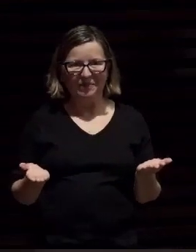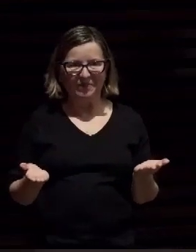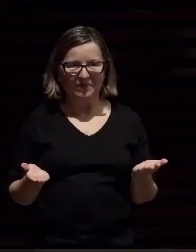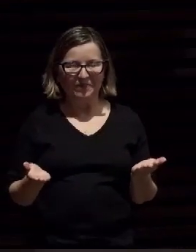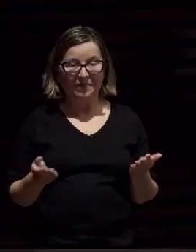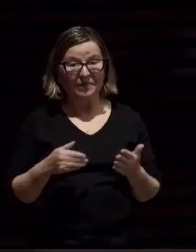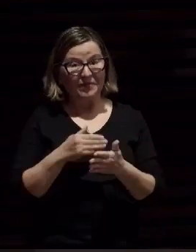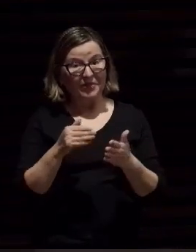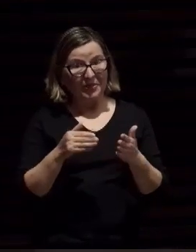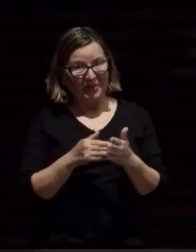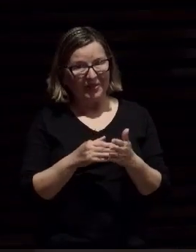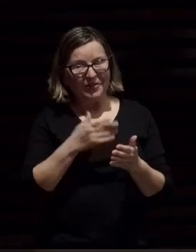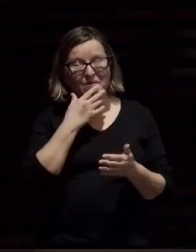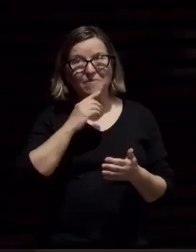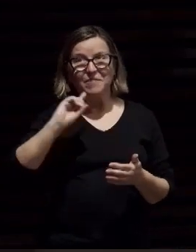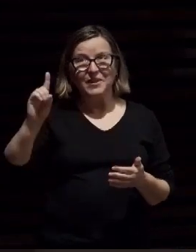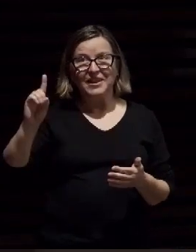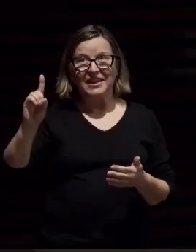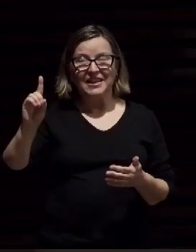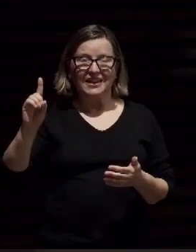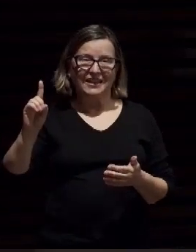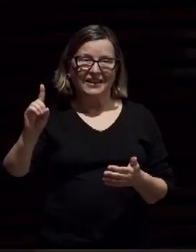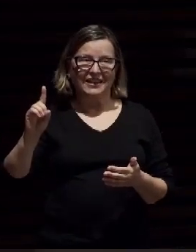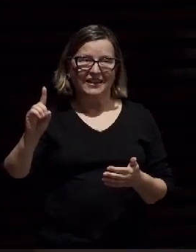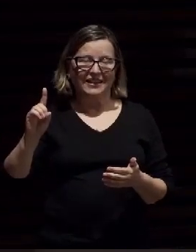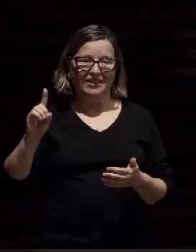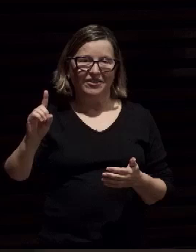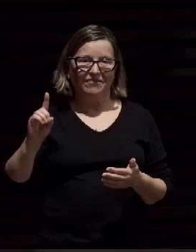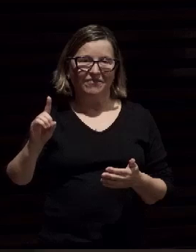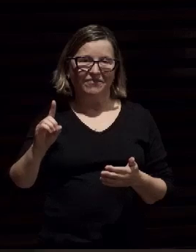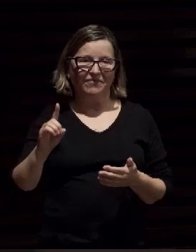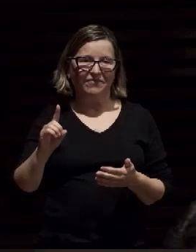Tudo quanto o Pai tem é meu.